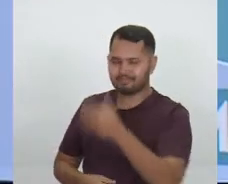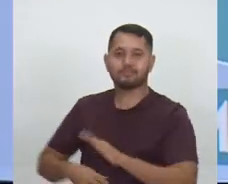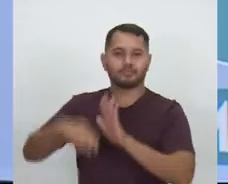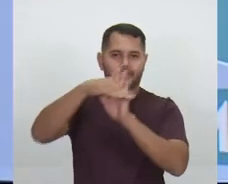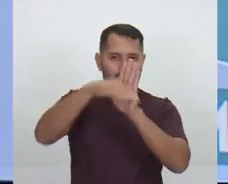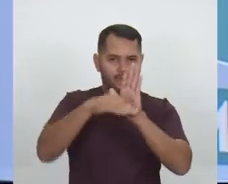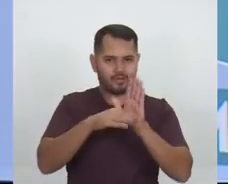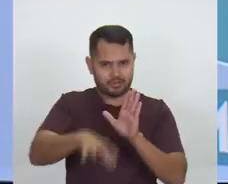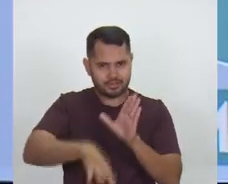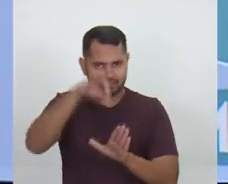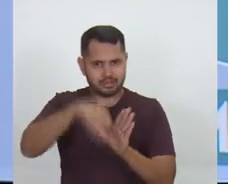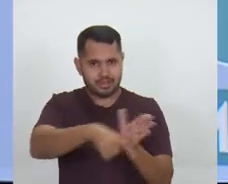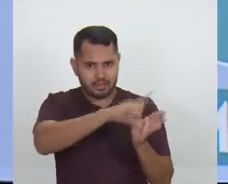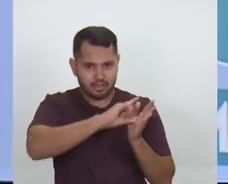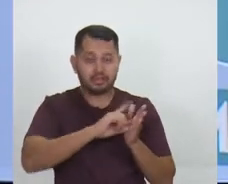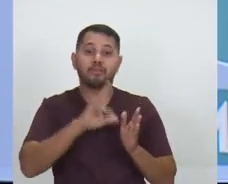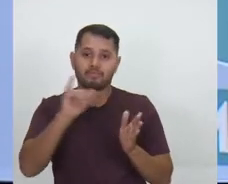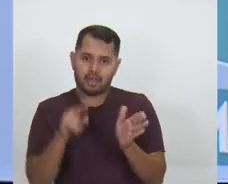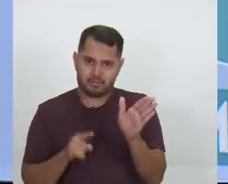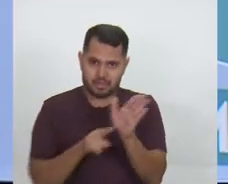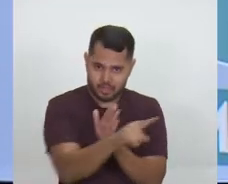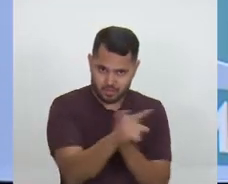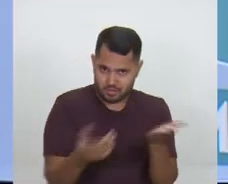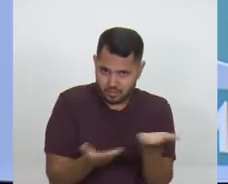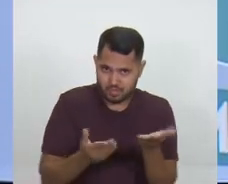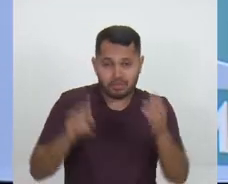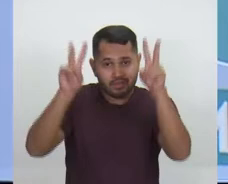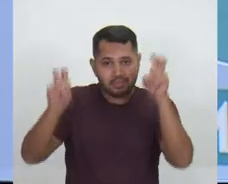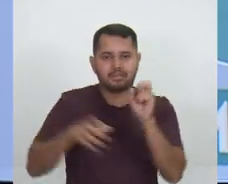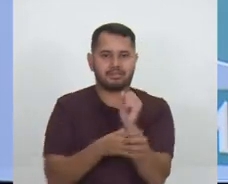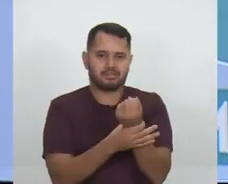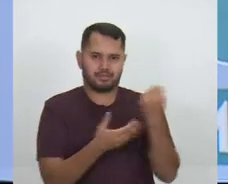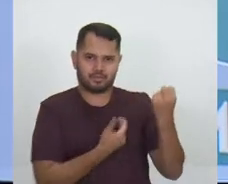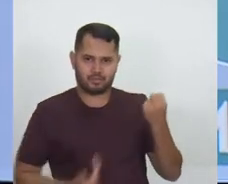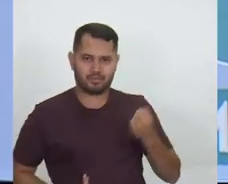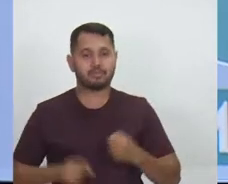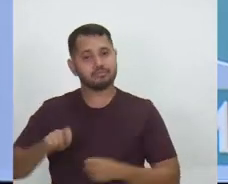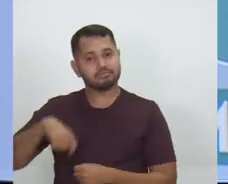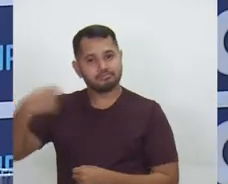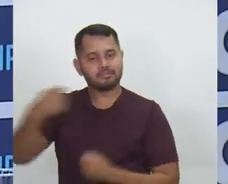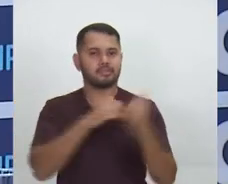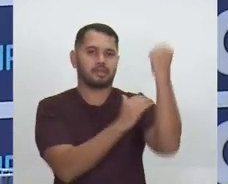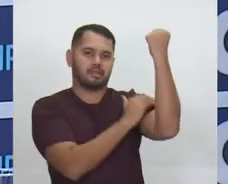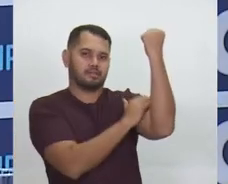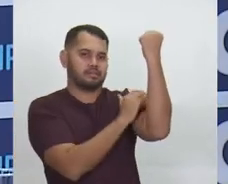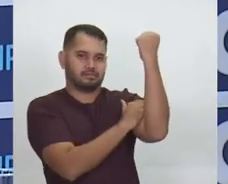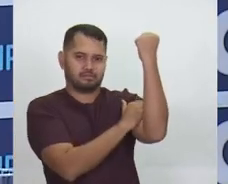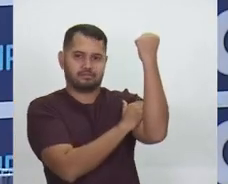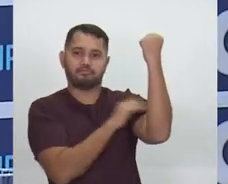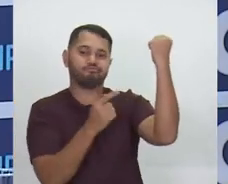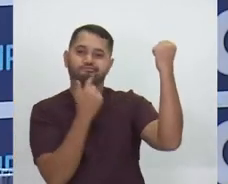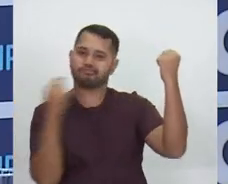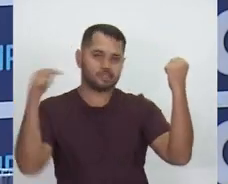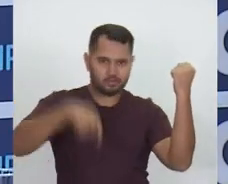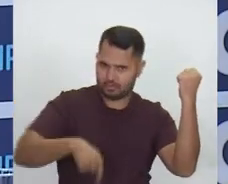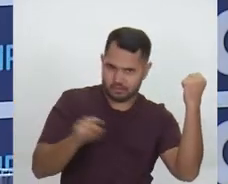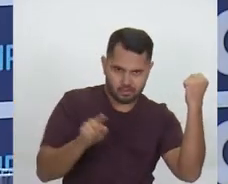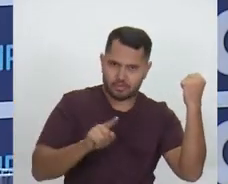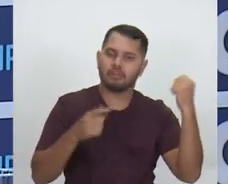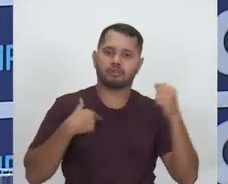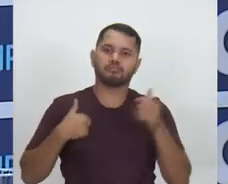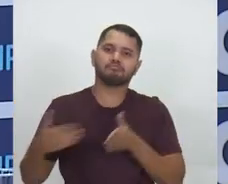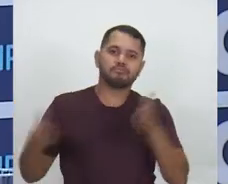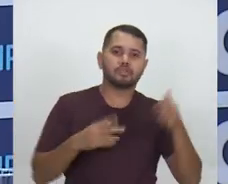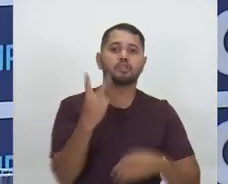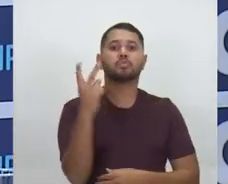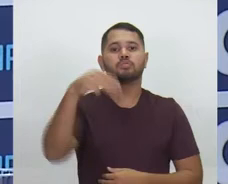por sorteio quem deveria fazer uma pergunta agora sobre segurança pública seria o candidato amazonino mendes como ele não está aqui eu vou dar